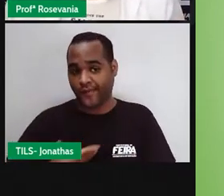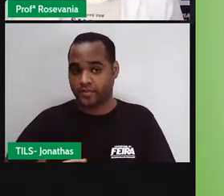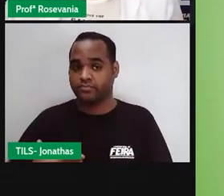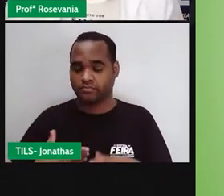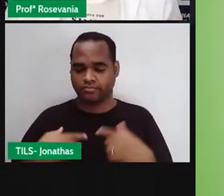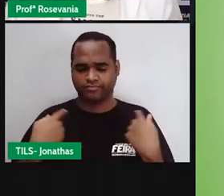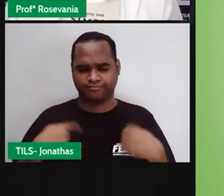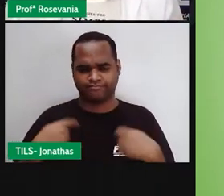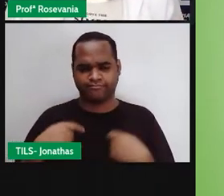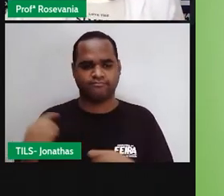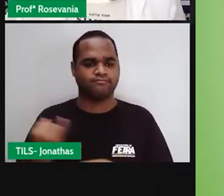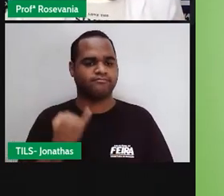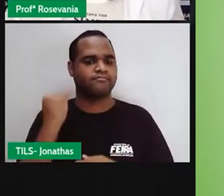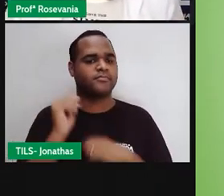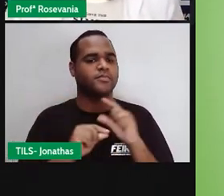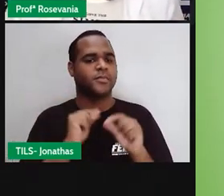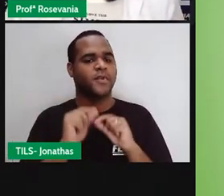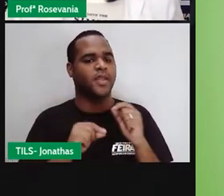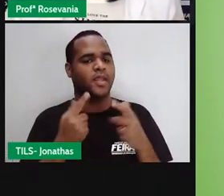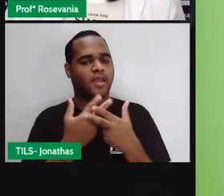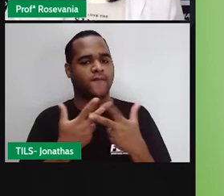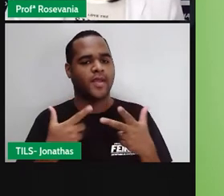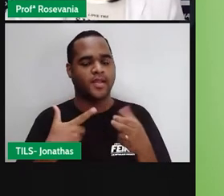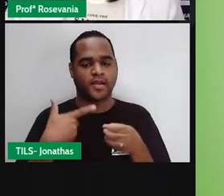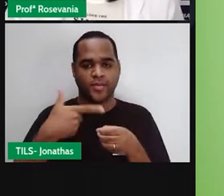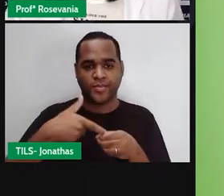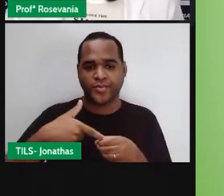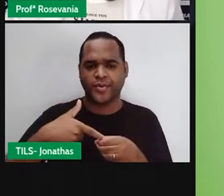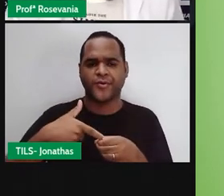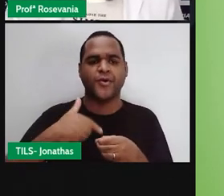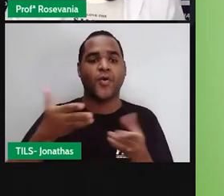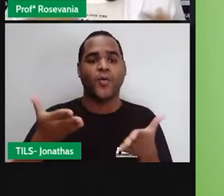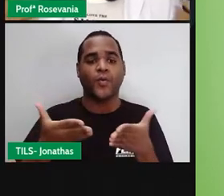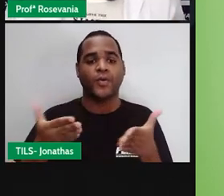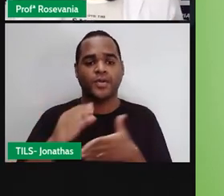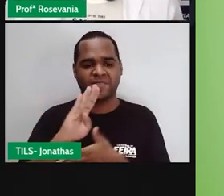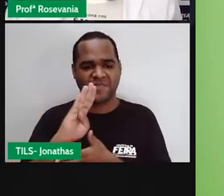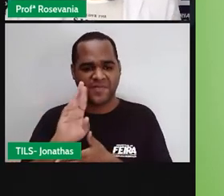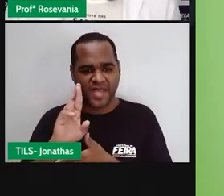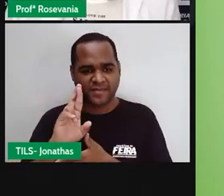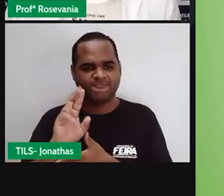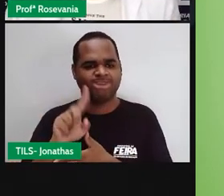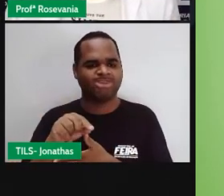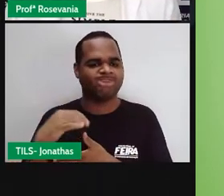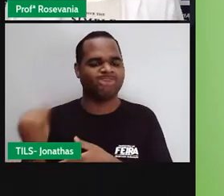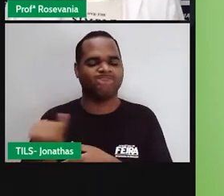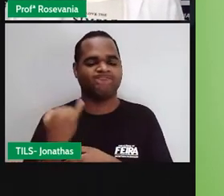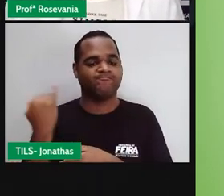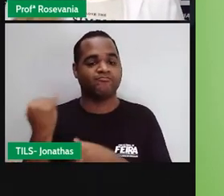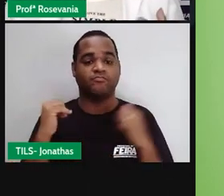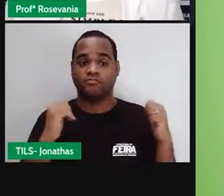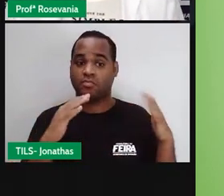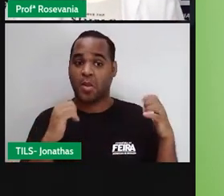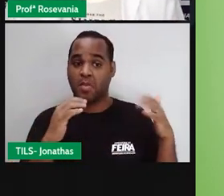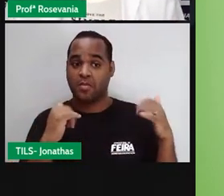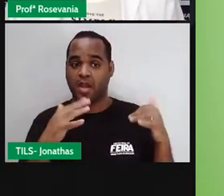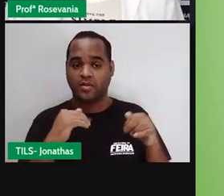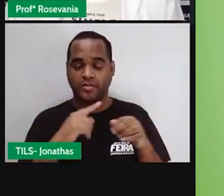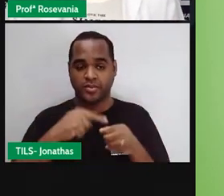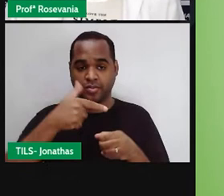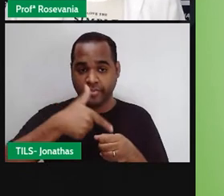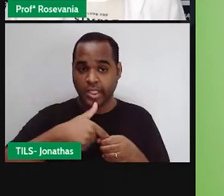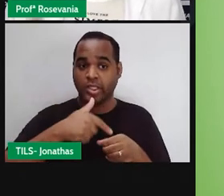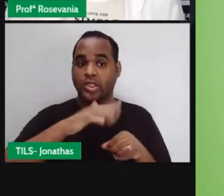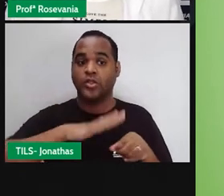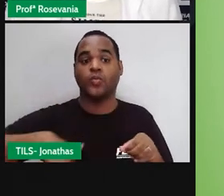infelizmente, a gente não teria, né, uma indústria petrolífera como a gente tem, né, a Petrobras, que é considerada uma das maiores, né, de refinamento de petróleo e